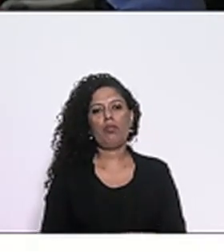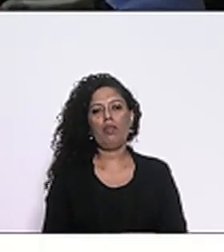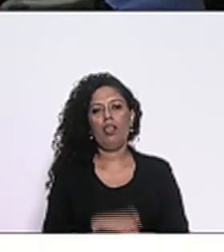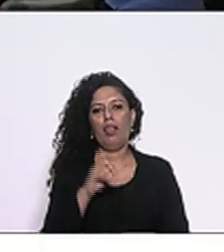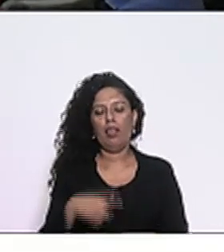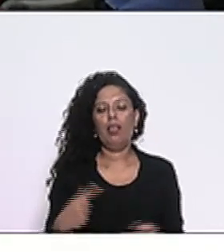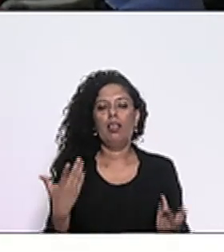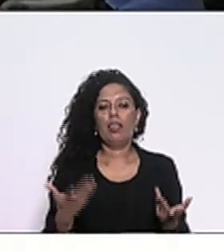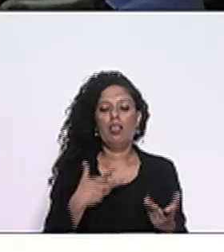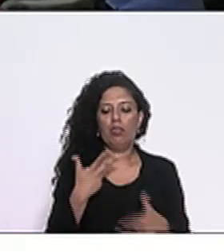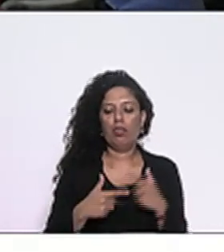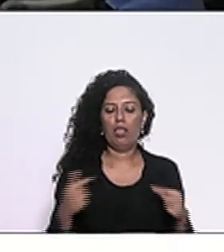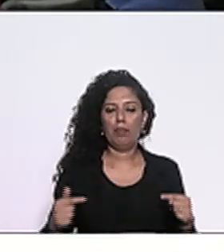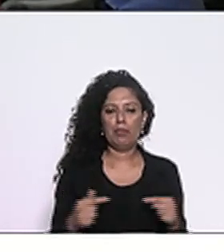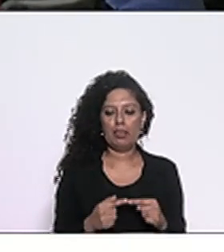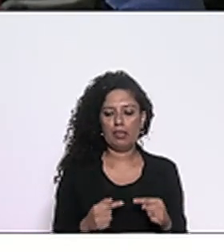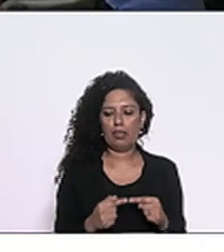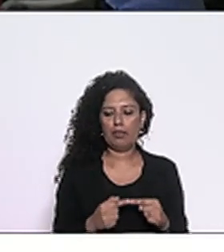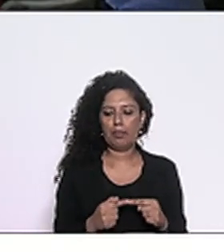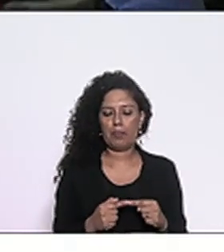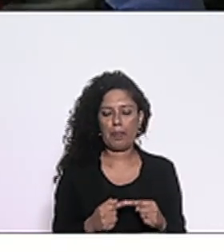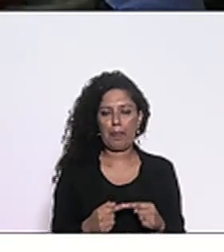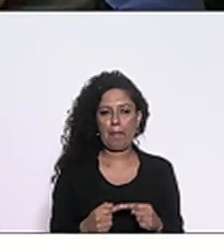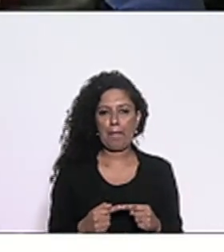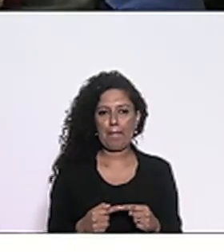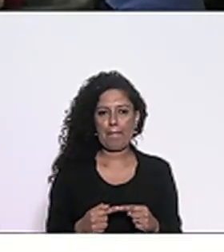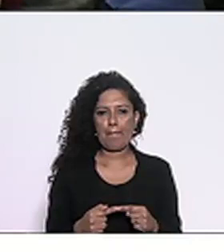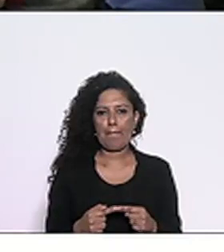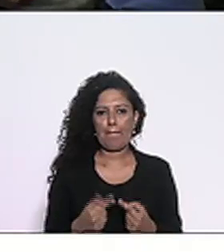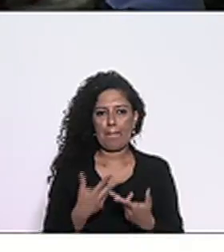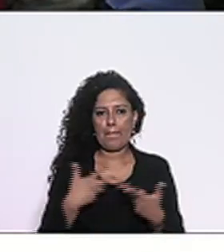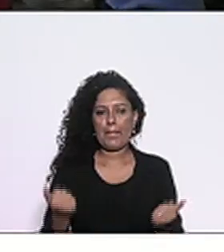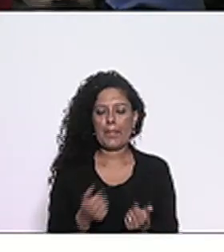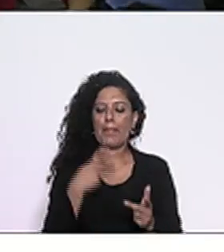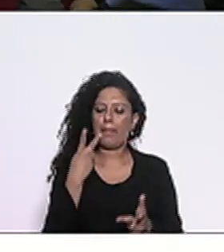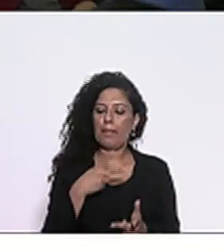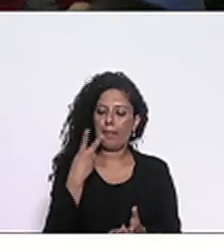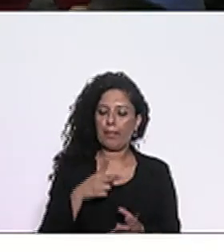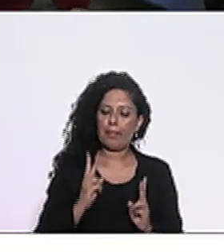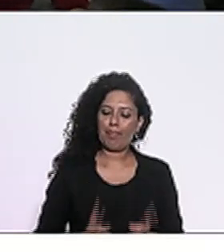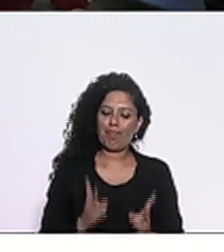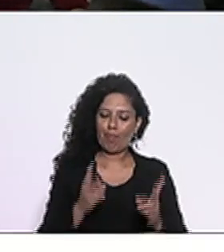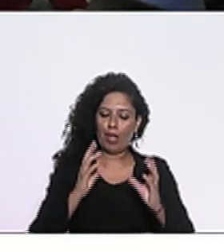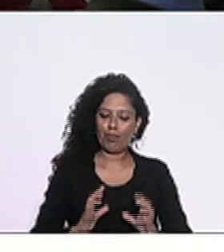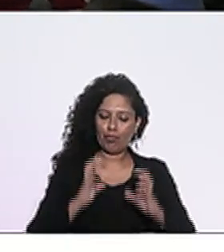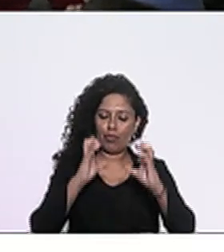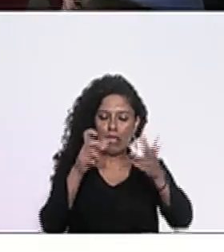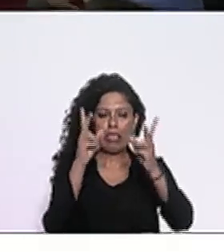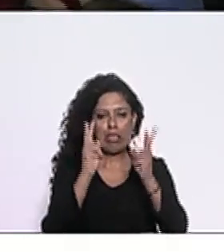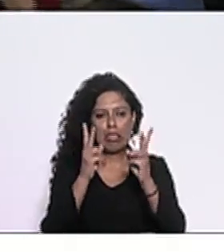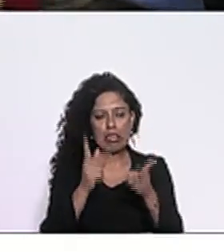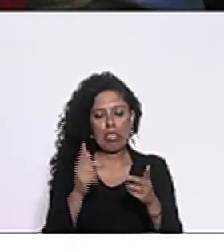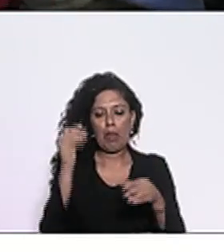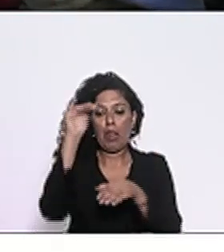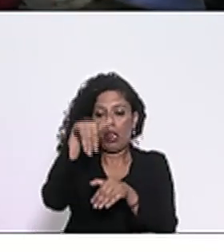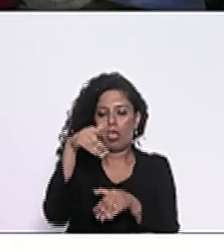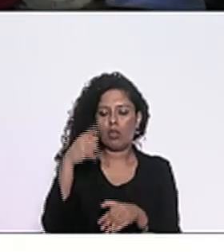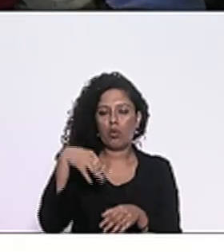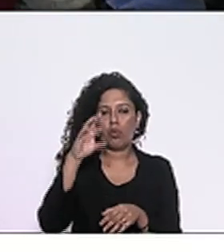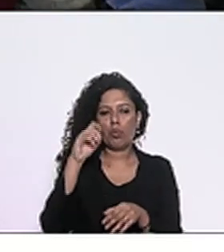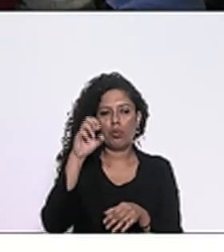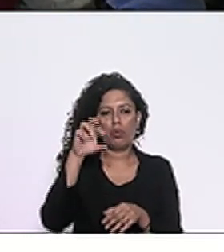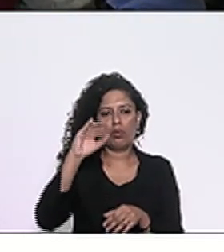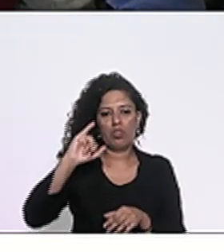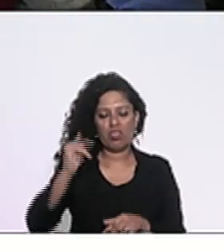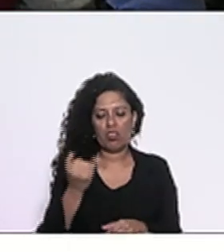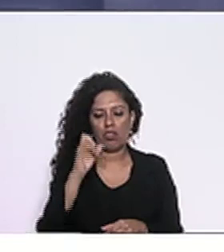Com relação uma coisa que eu venho discutindo bastante dentro do Proderj é com relação ao desenvolvimento